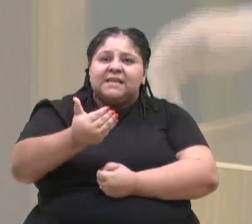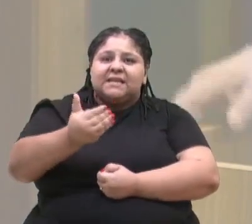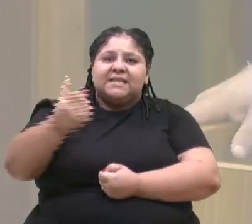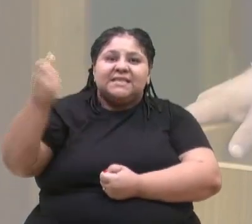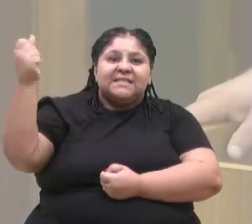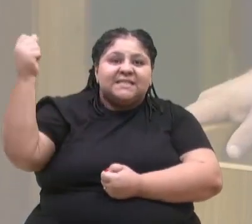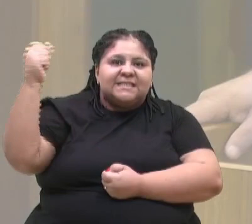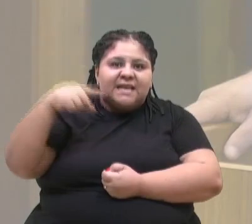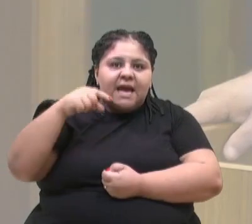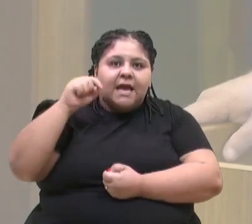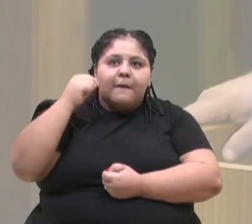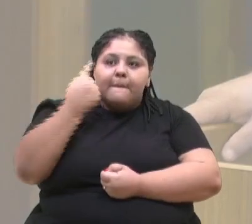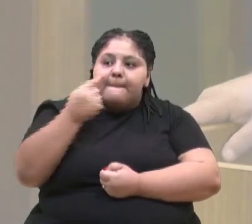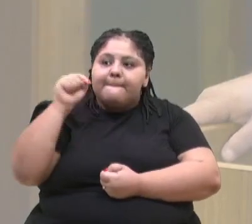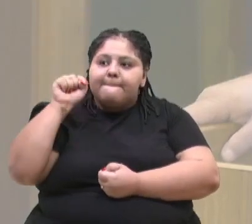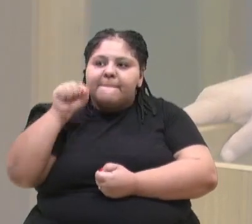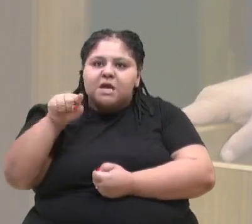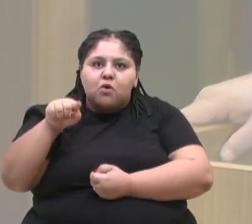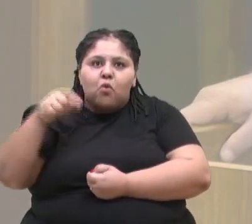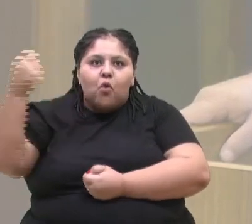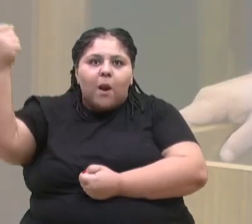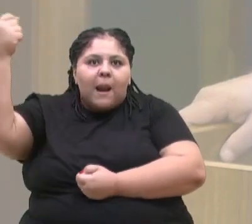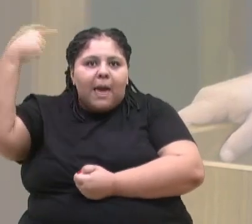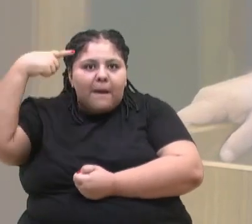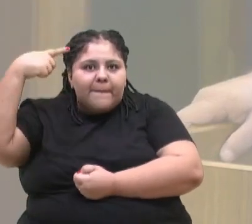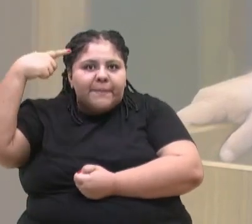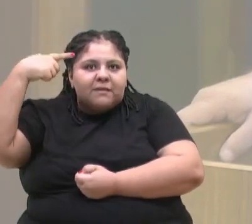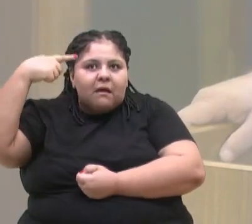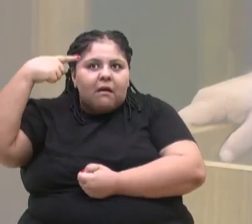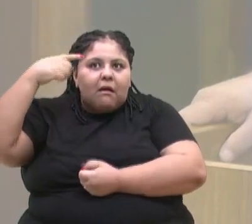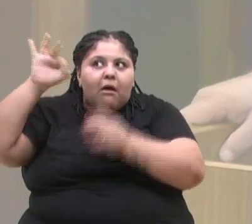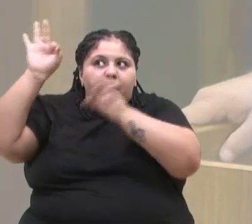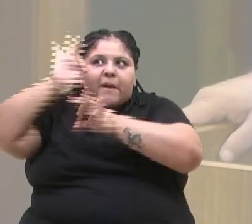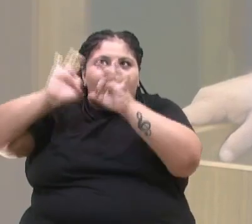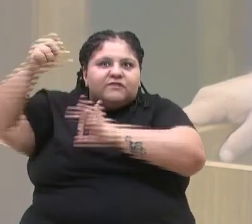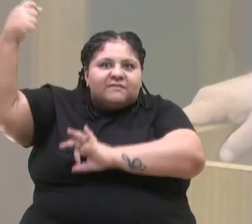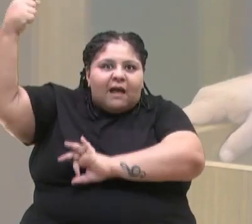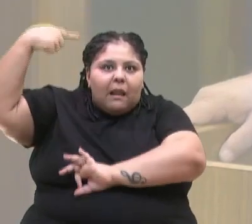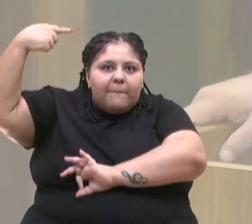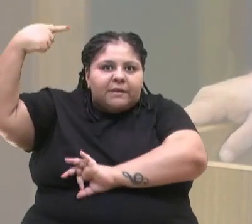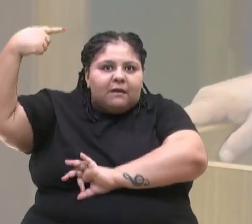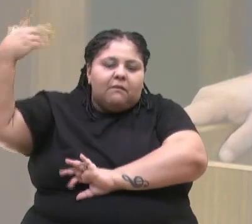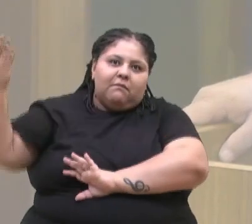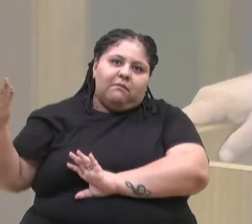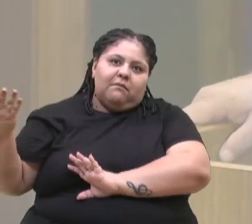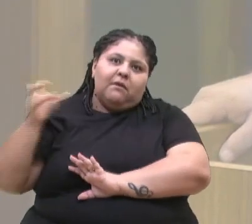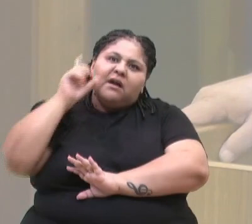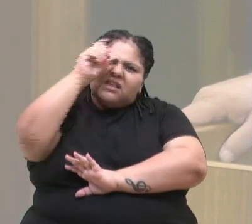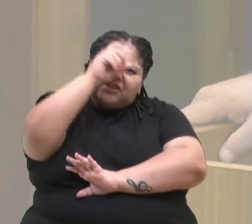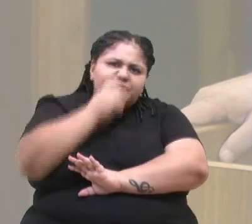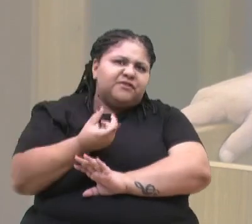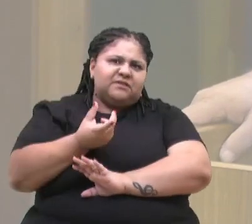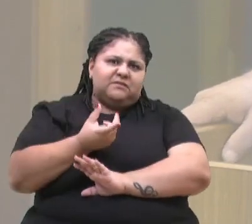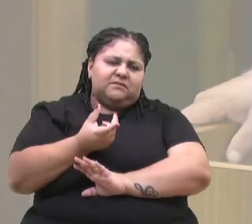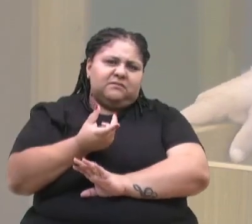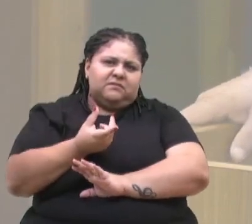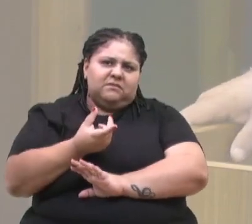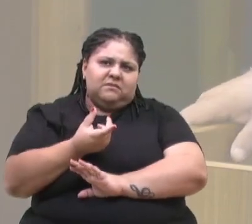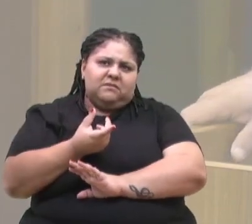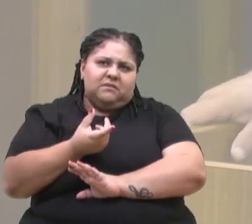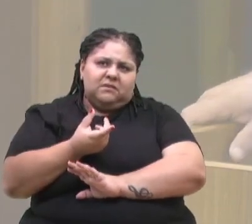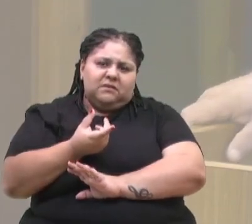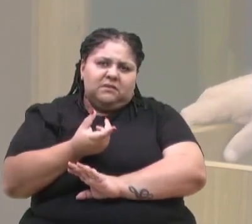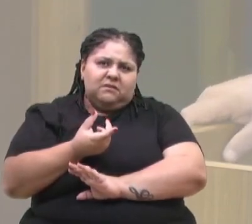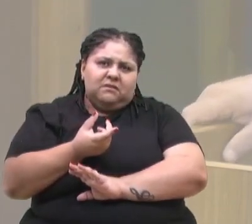lâmpadas, pedindo 1000 lâmpadas. Pedindo lâmpada para consertar lâmpada. Isso para nós chega a ser chacota até.